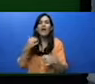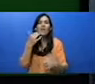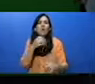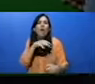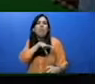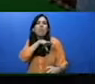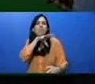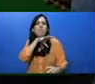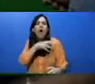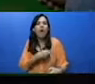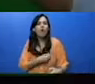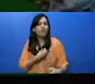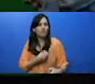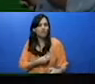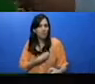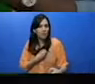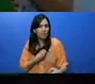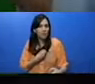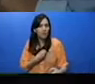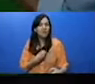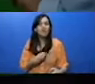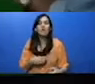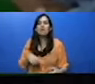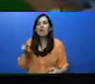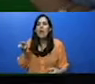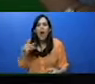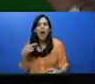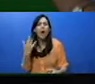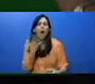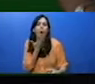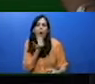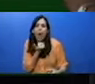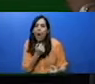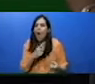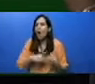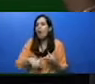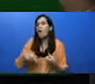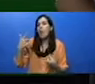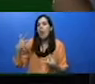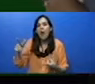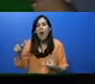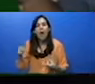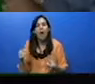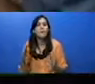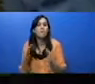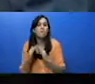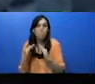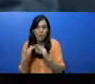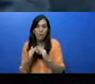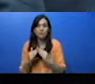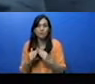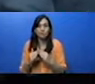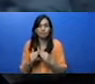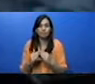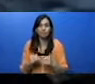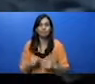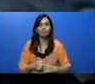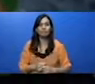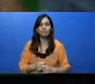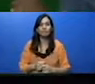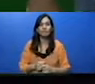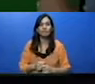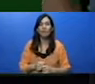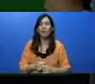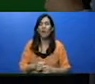qual retira os recursos que ele precisa para sobreviver e se reproduzir, tá? Então,